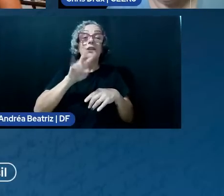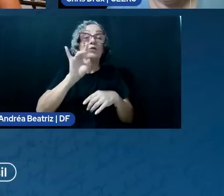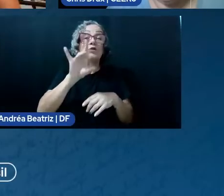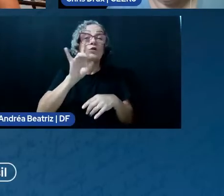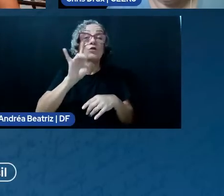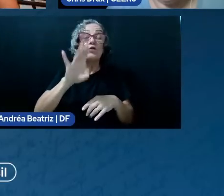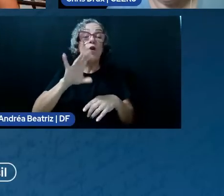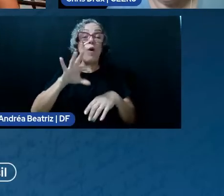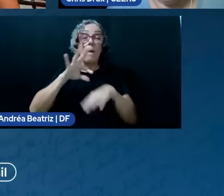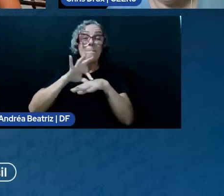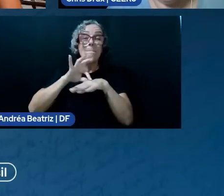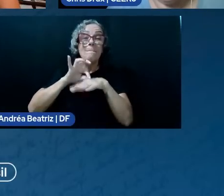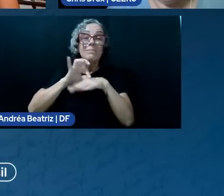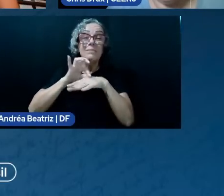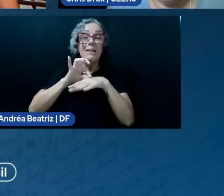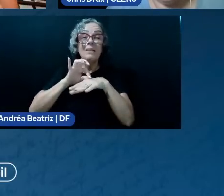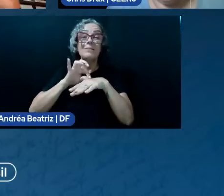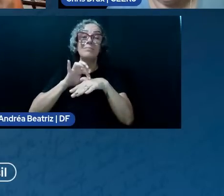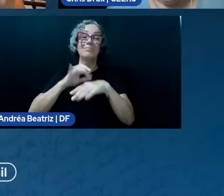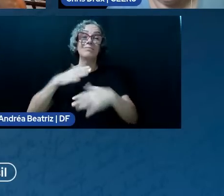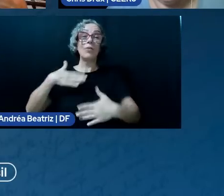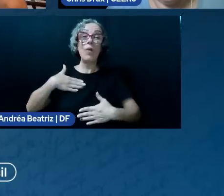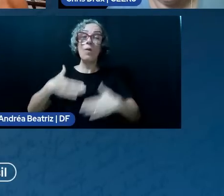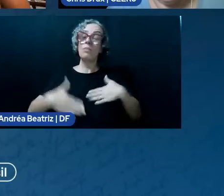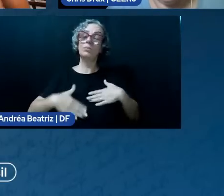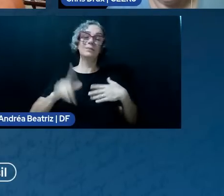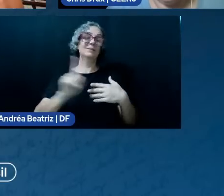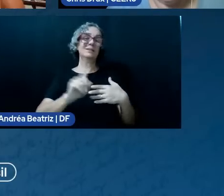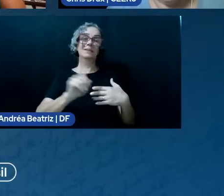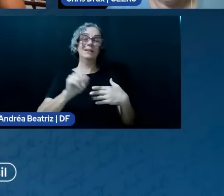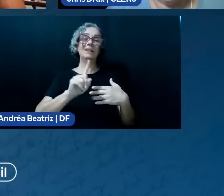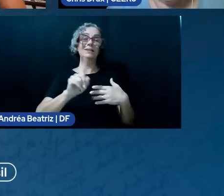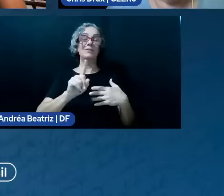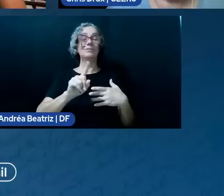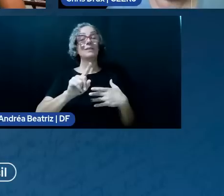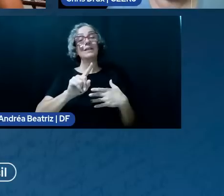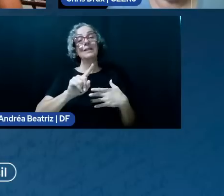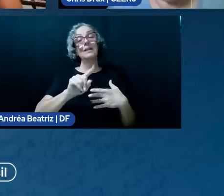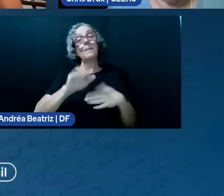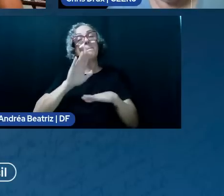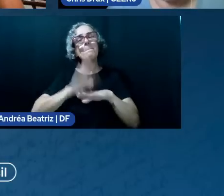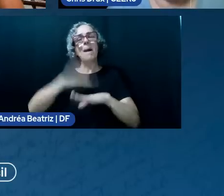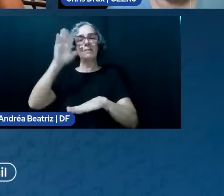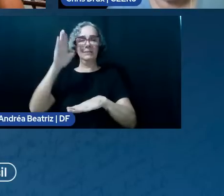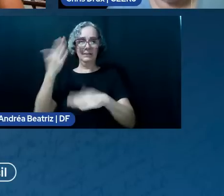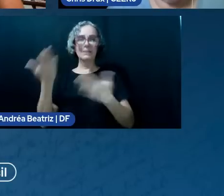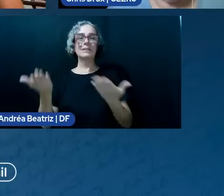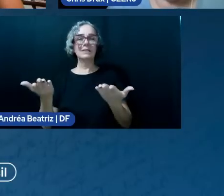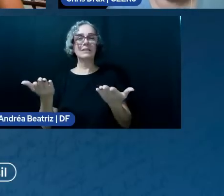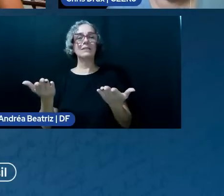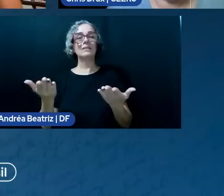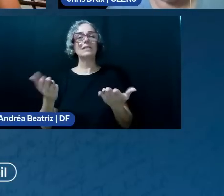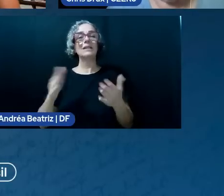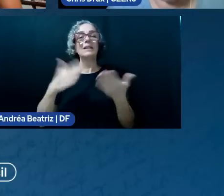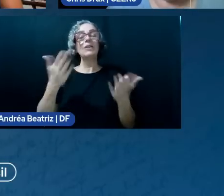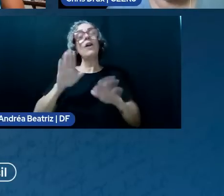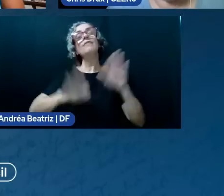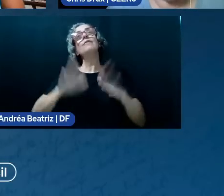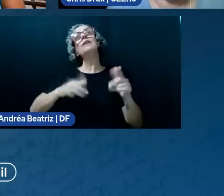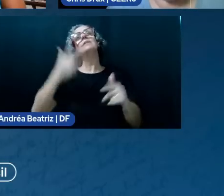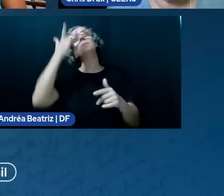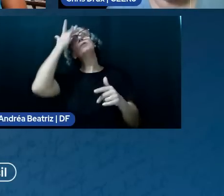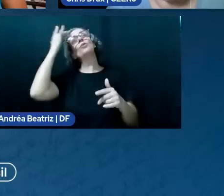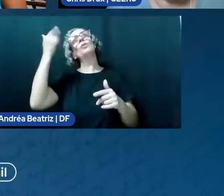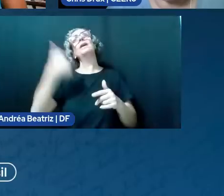das paixões. E às vezes nós nos entristecemos muito porque perdemos uma pessoa amada, achando